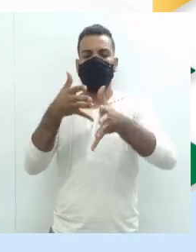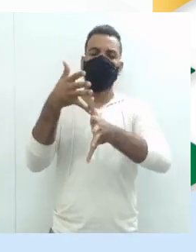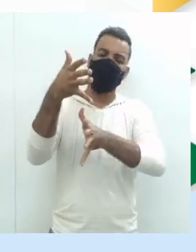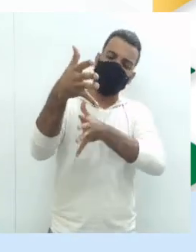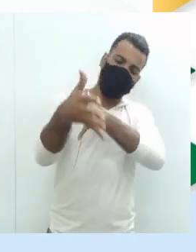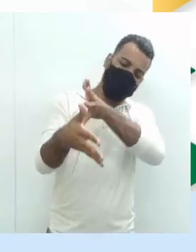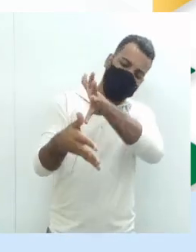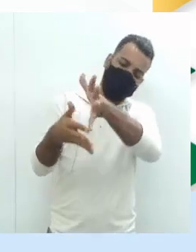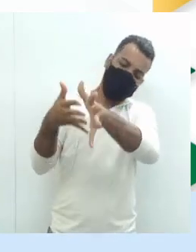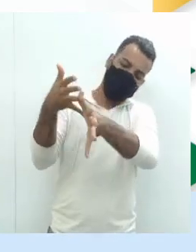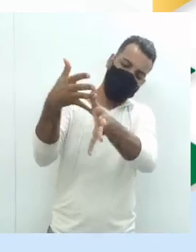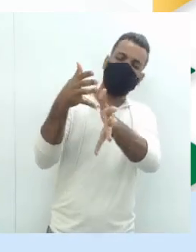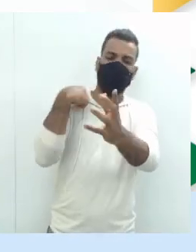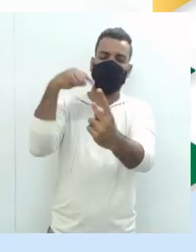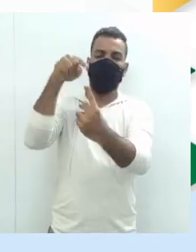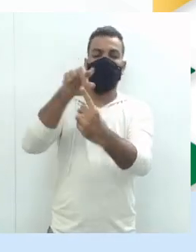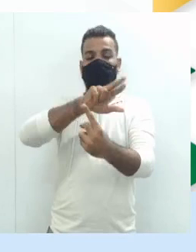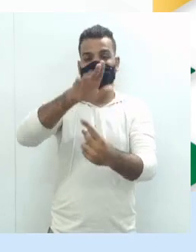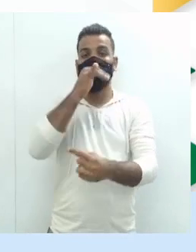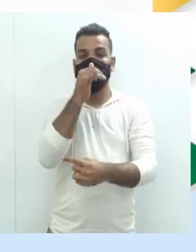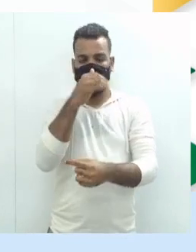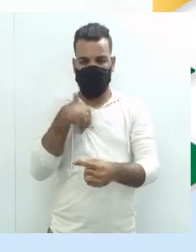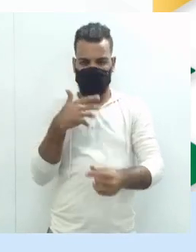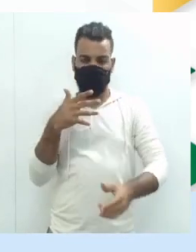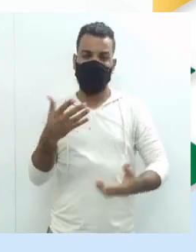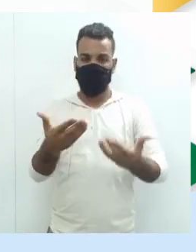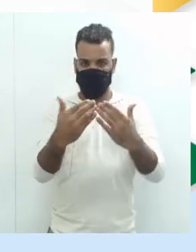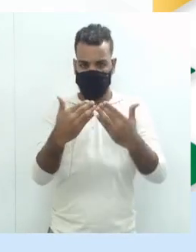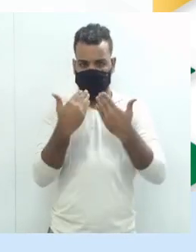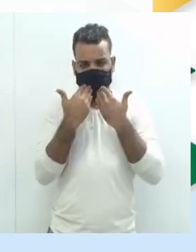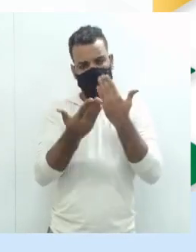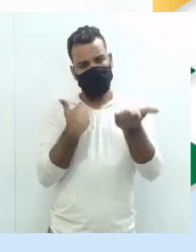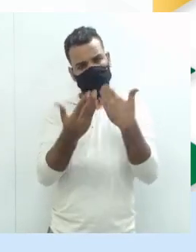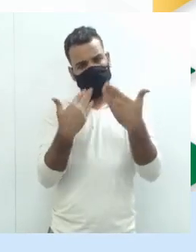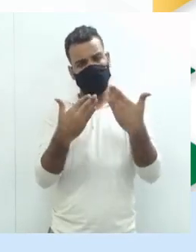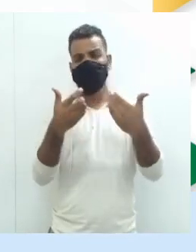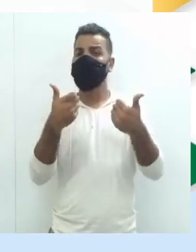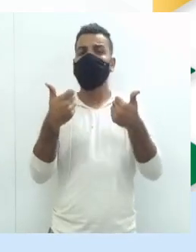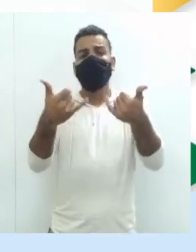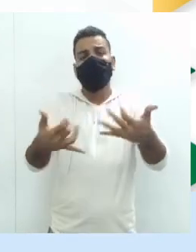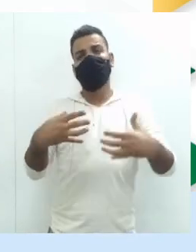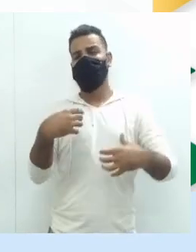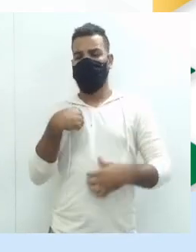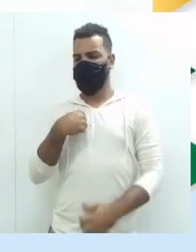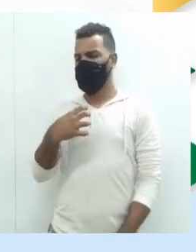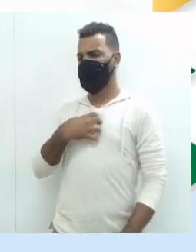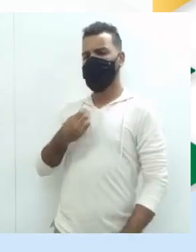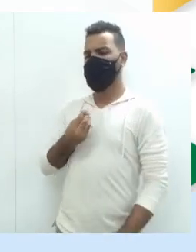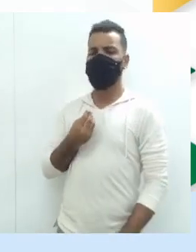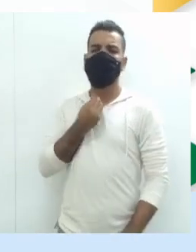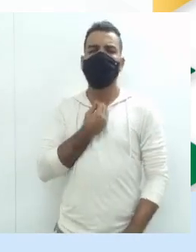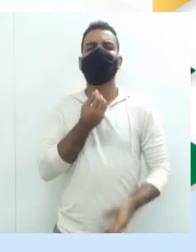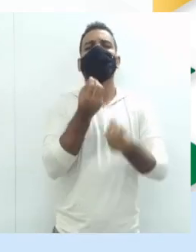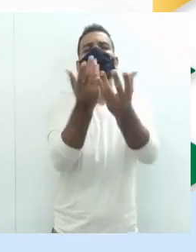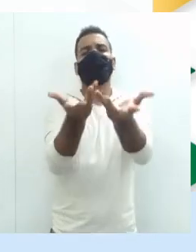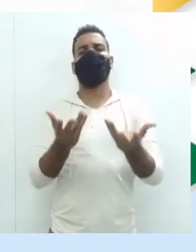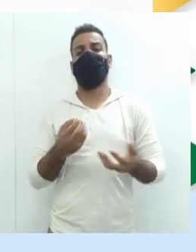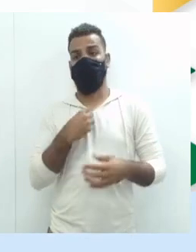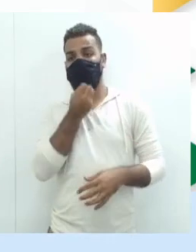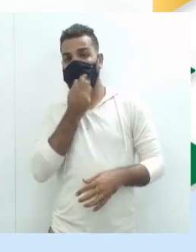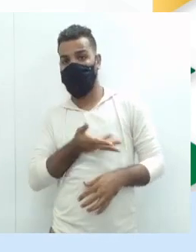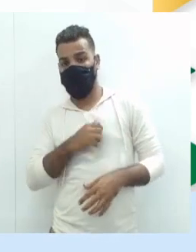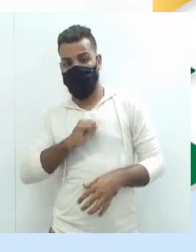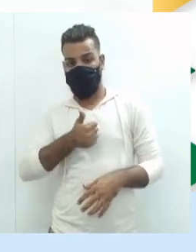diferentes objetivos. Por exemplo, eu posso me comunicar aqui com você para falar como eu estou me sentindo, né? Se eu estou bem, se eu